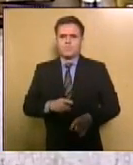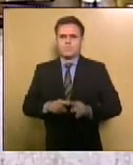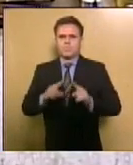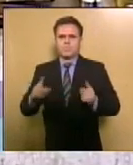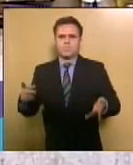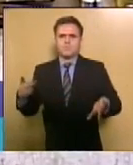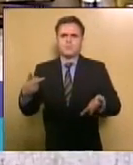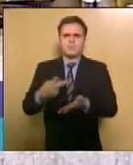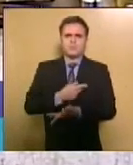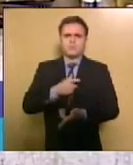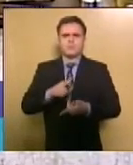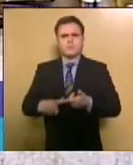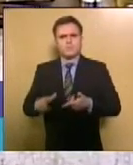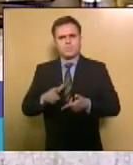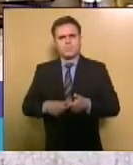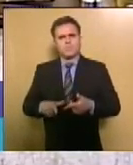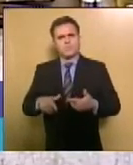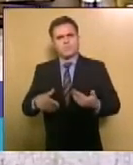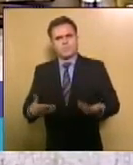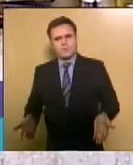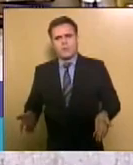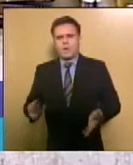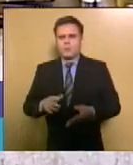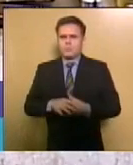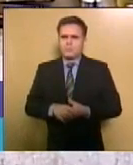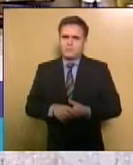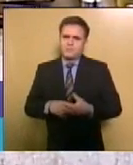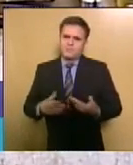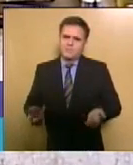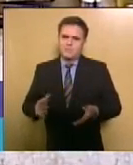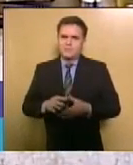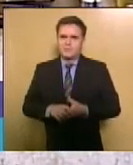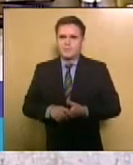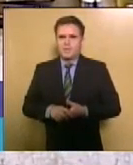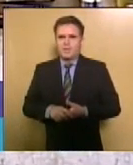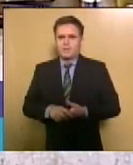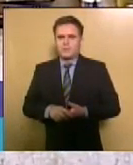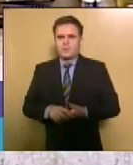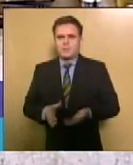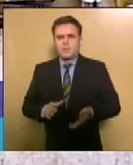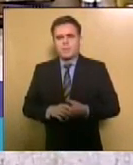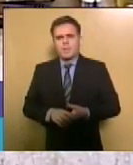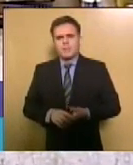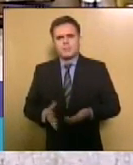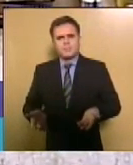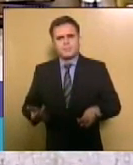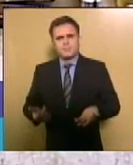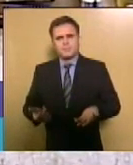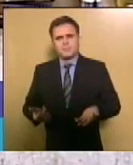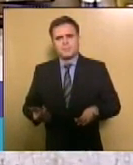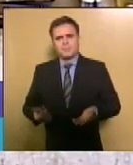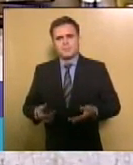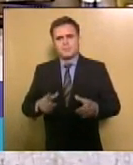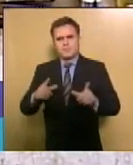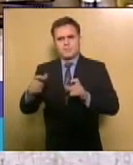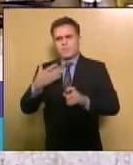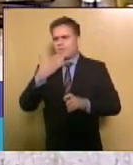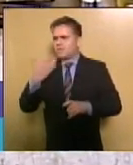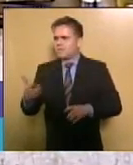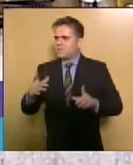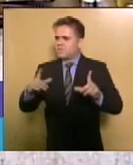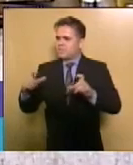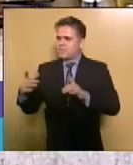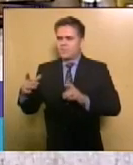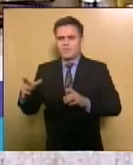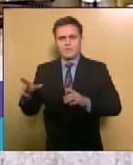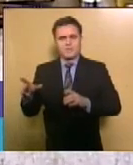Levaram ele a essa situação de internação e Obrigado pela compreensão de todos de não ter fotografado e todos